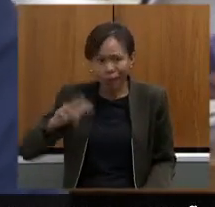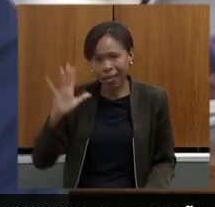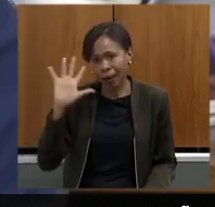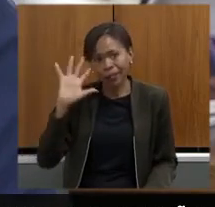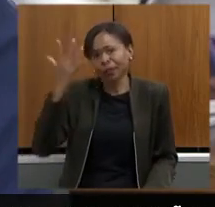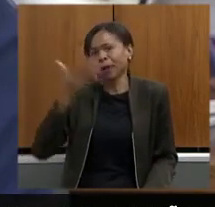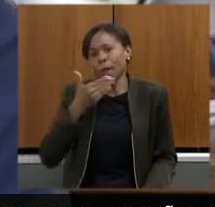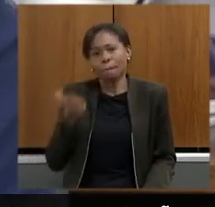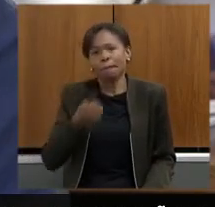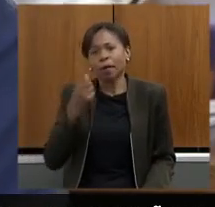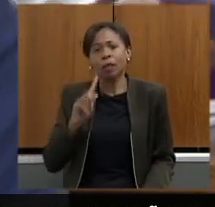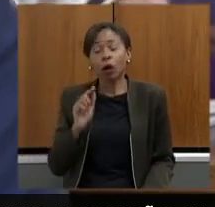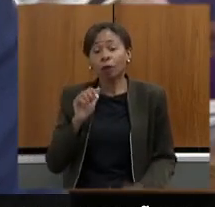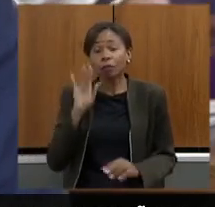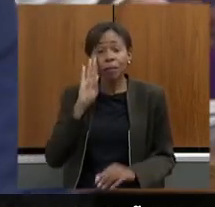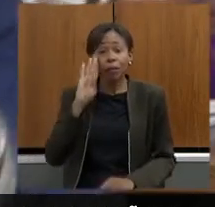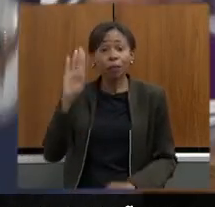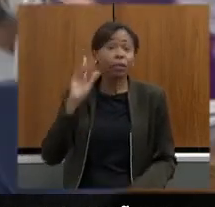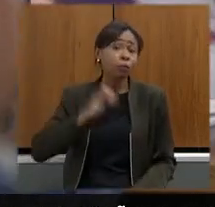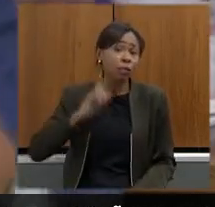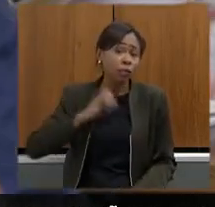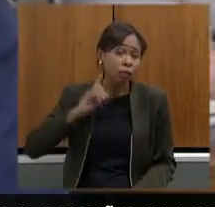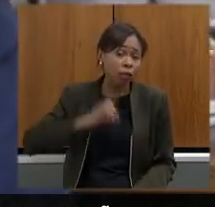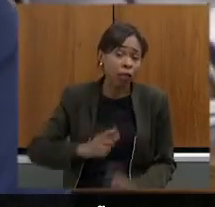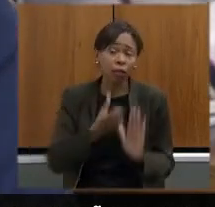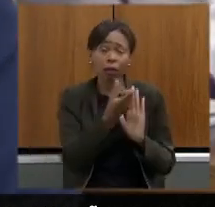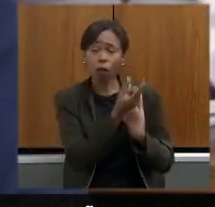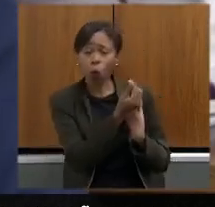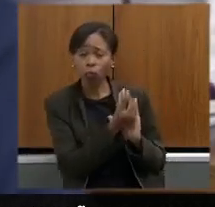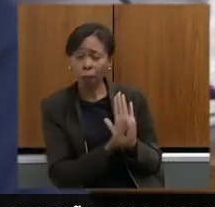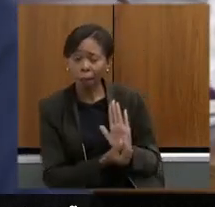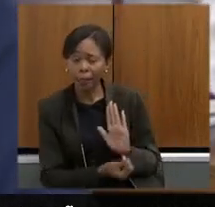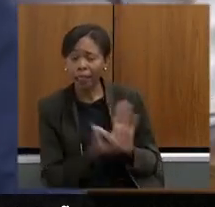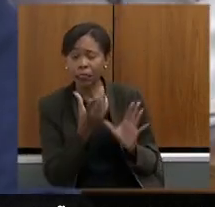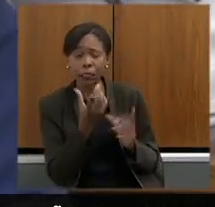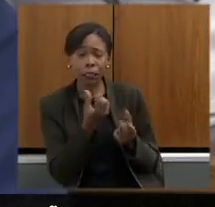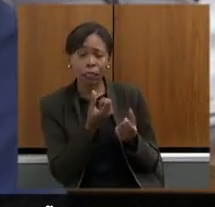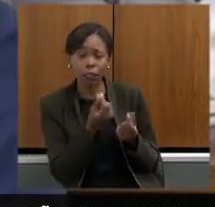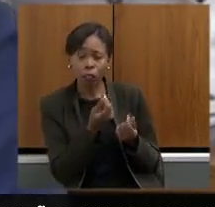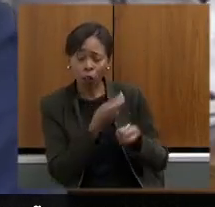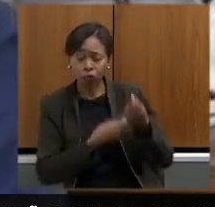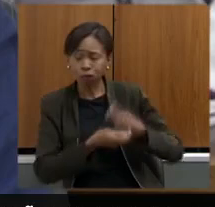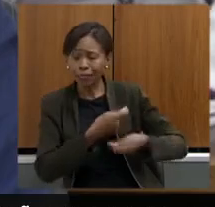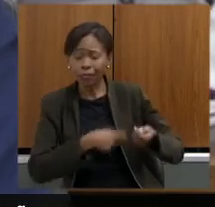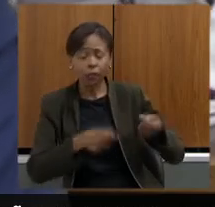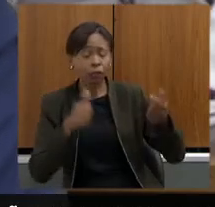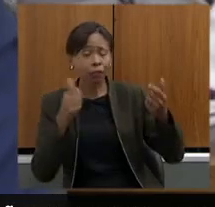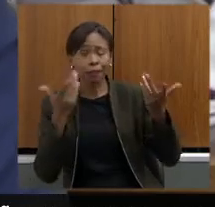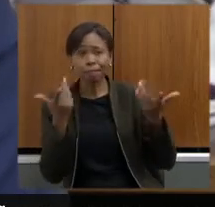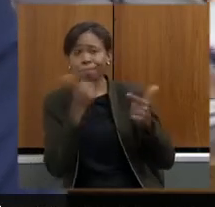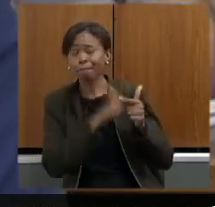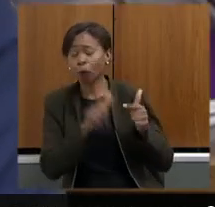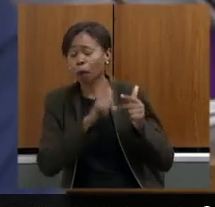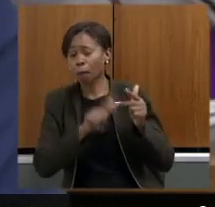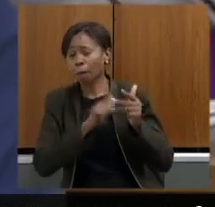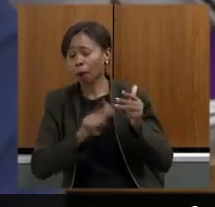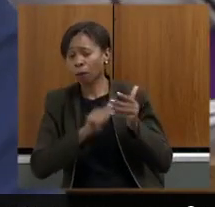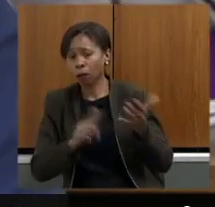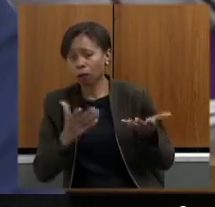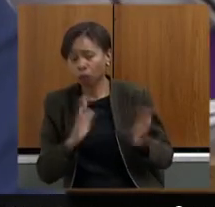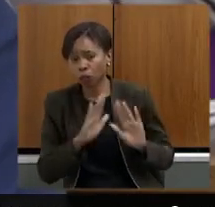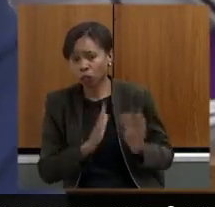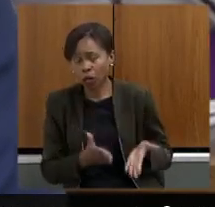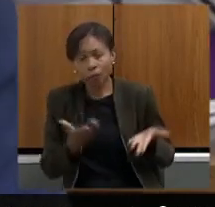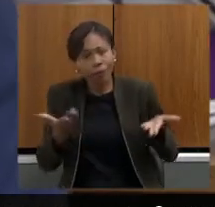é o estado com as Finanças Netão de batidas então é sacrificados nos últimos anos fatalmente é uma